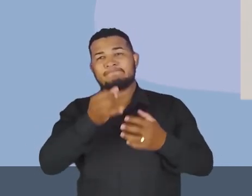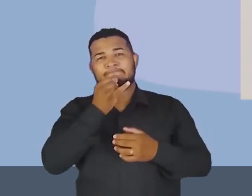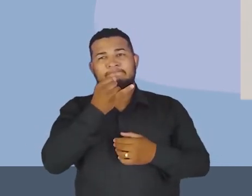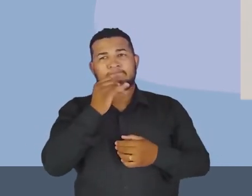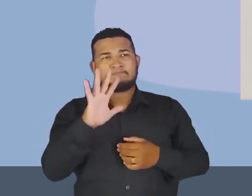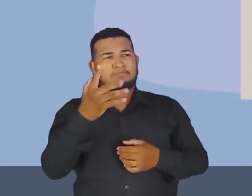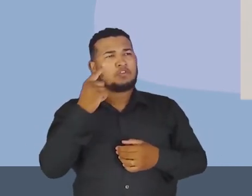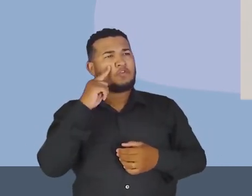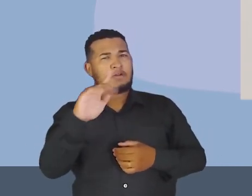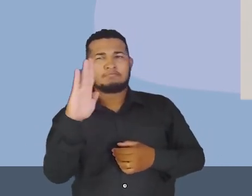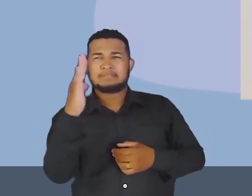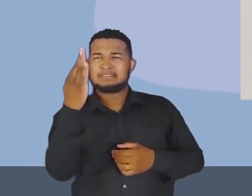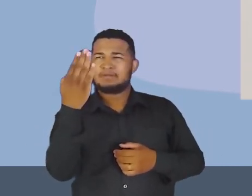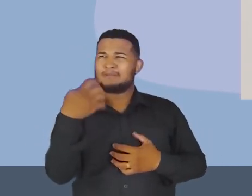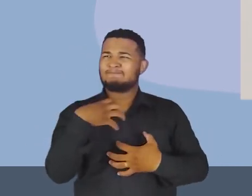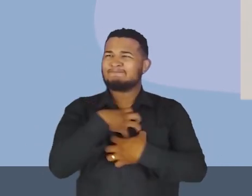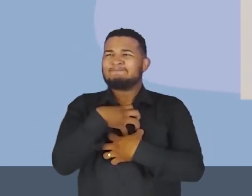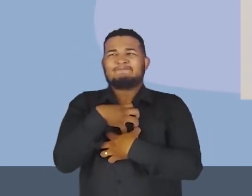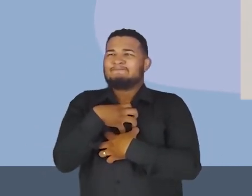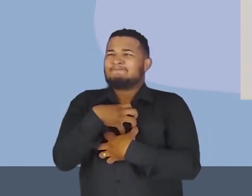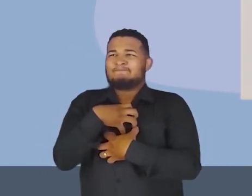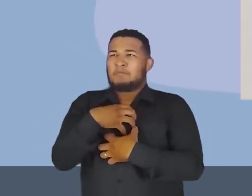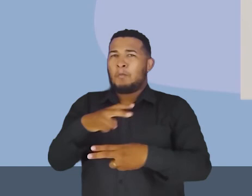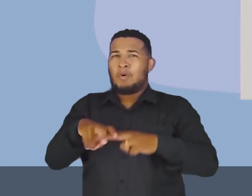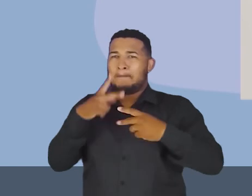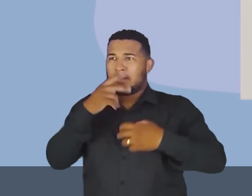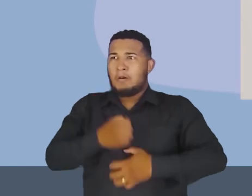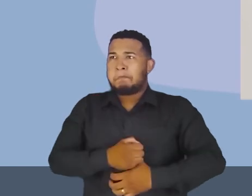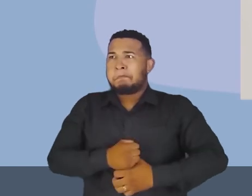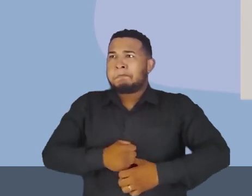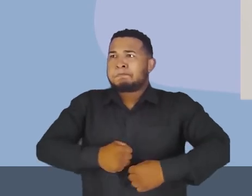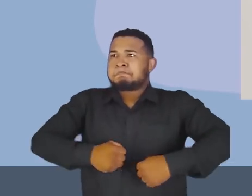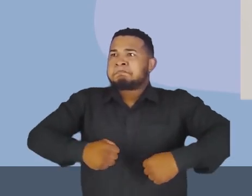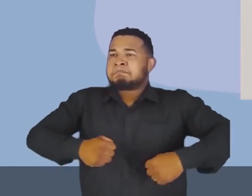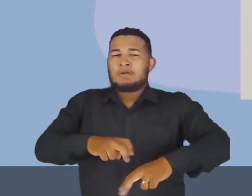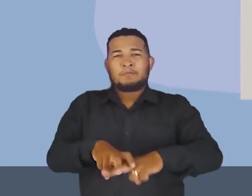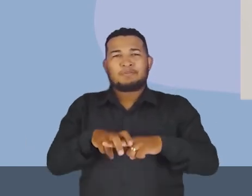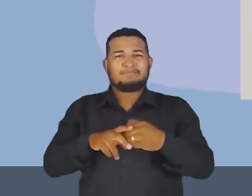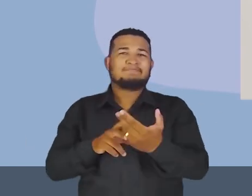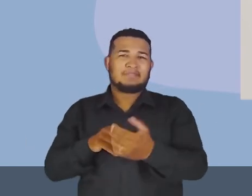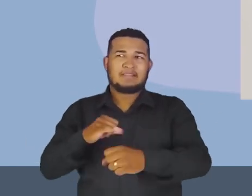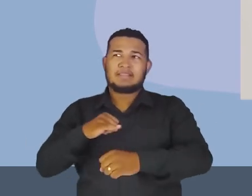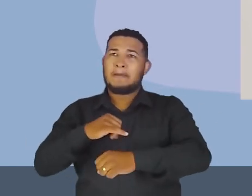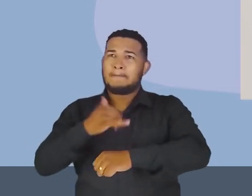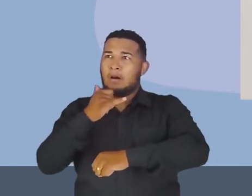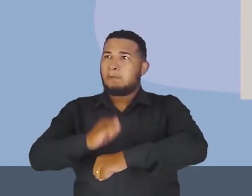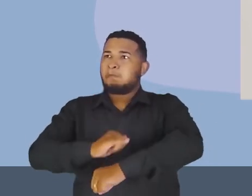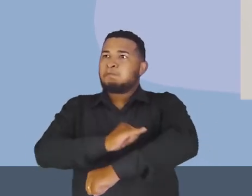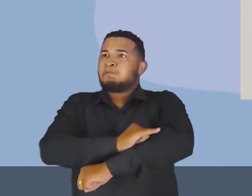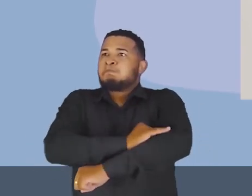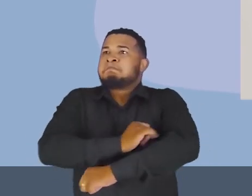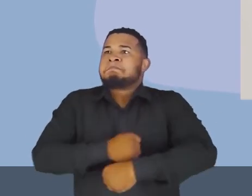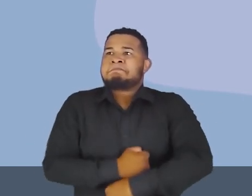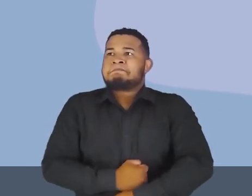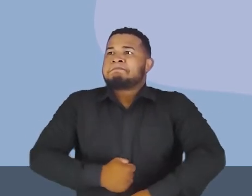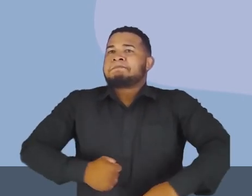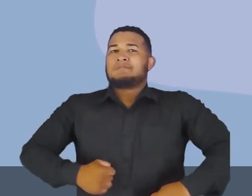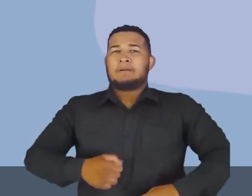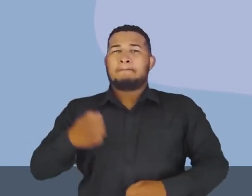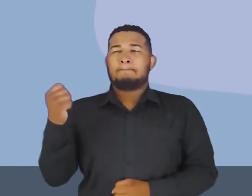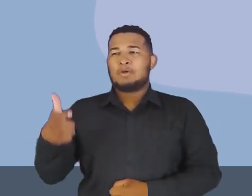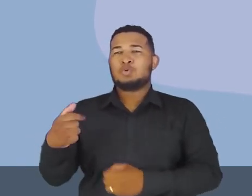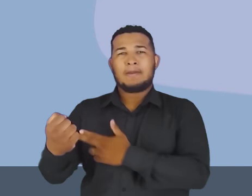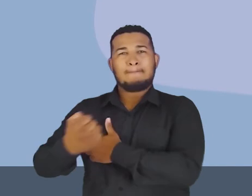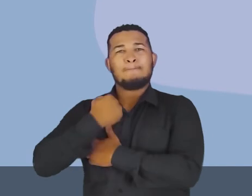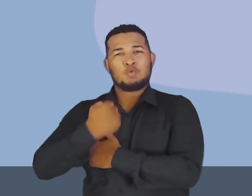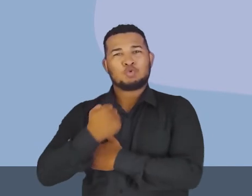Quando você olha no espelho, você não se sente muito bem por causa dessa quantidade de gordura, e essa gordura ela tem um volume muito maior que a